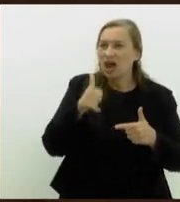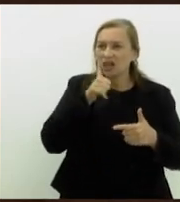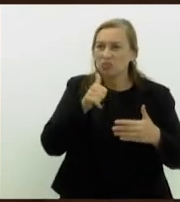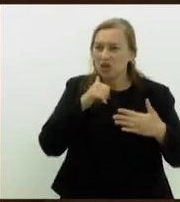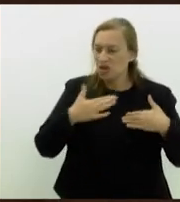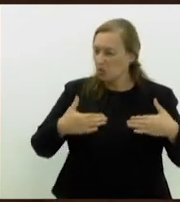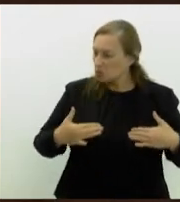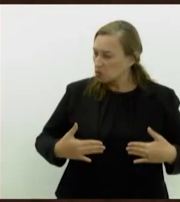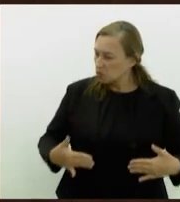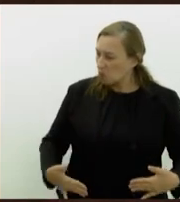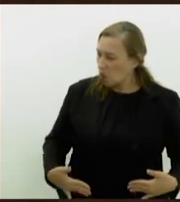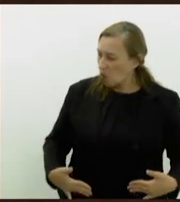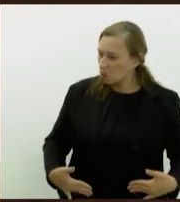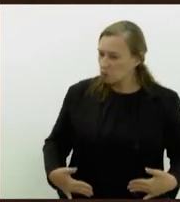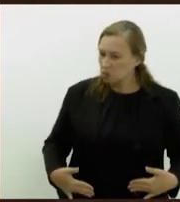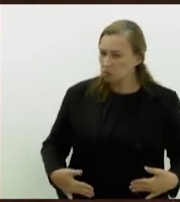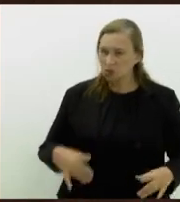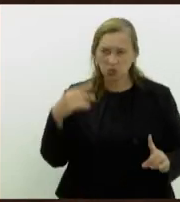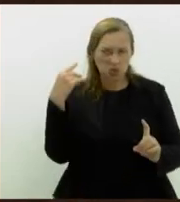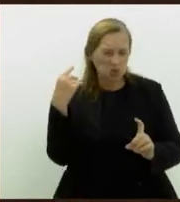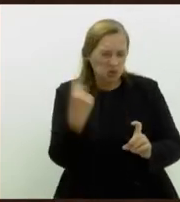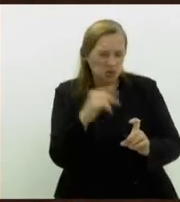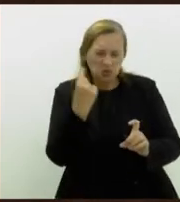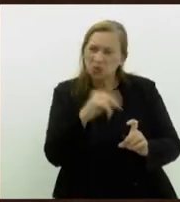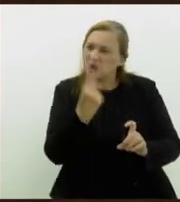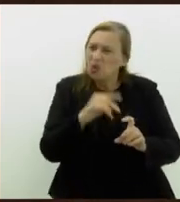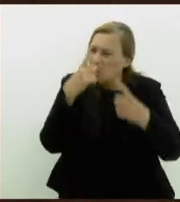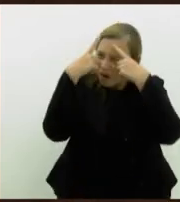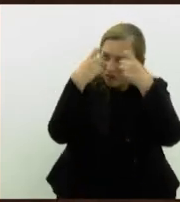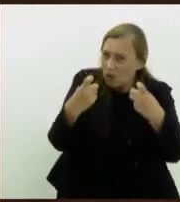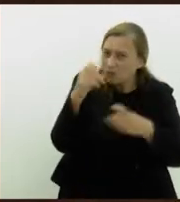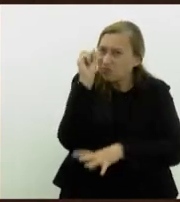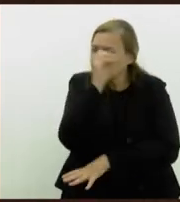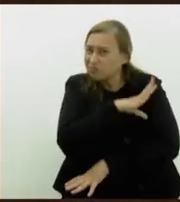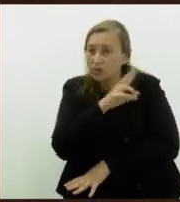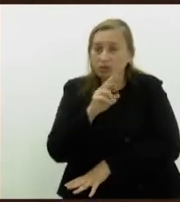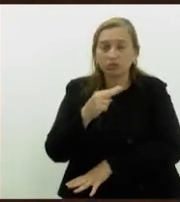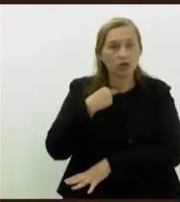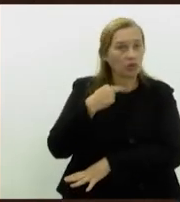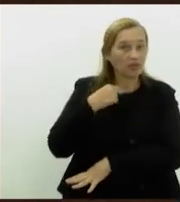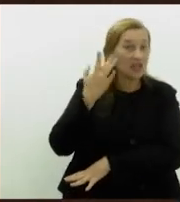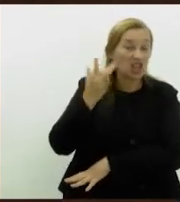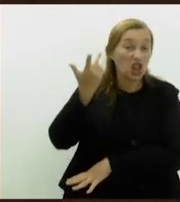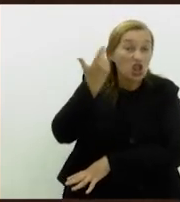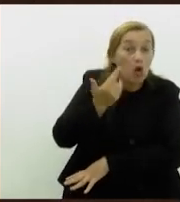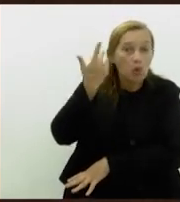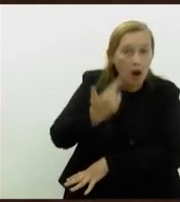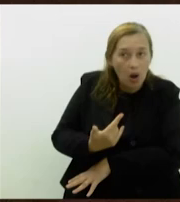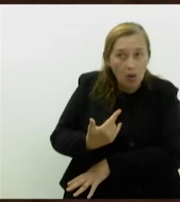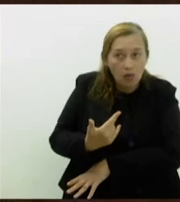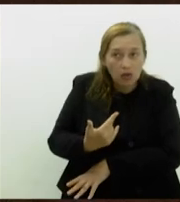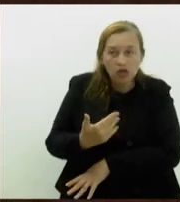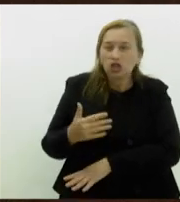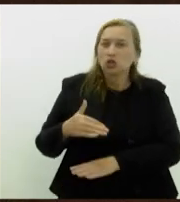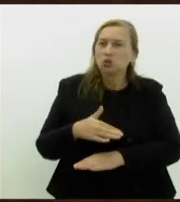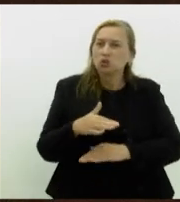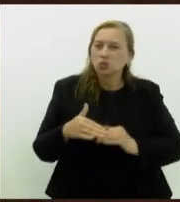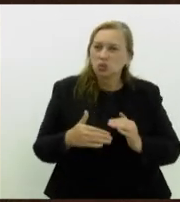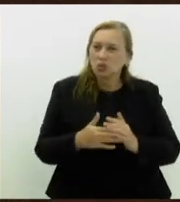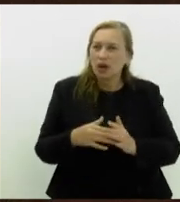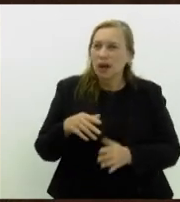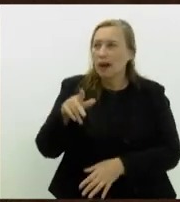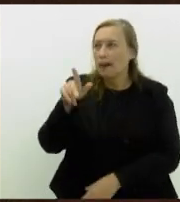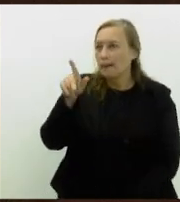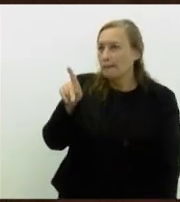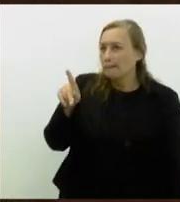mutilados, literalmente, diante de uma violência tão absurda e que a gente não pode naturalizar. Afinal de contas, toda uma lógica